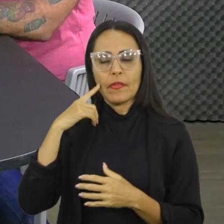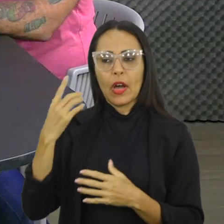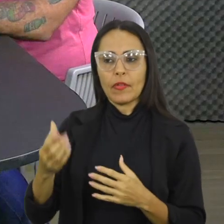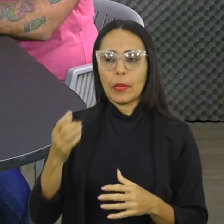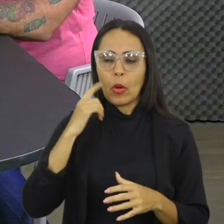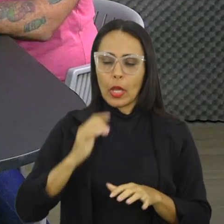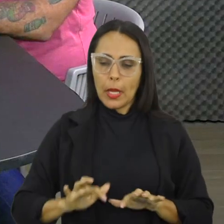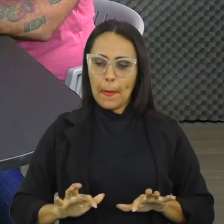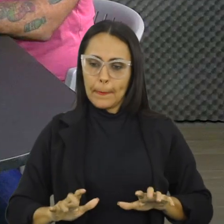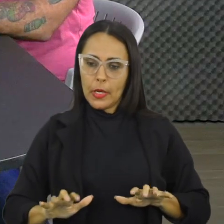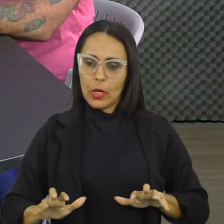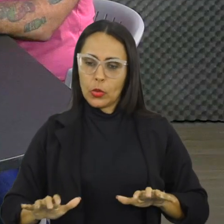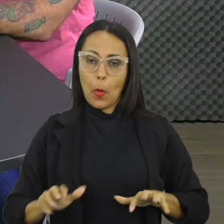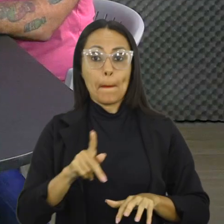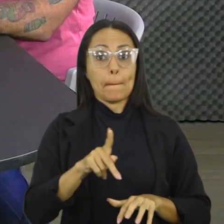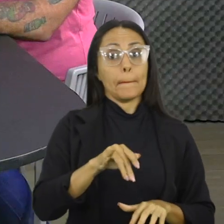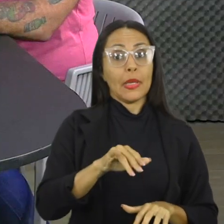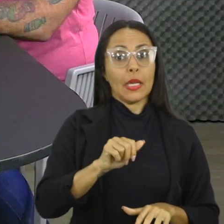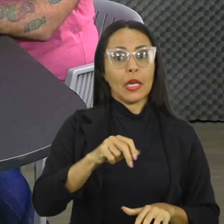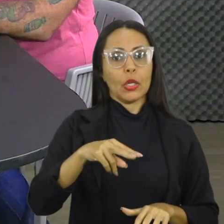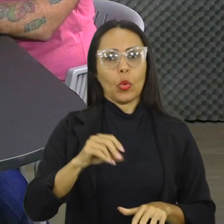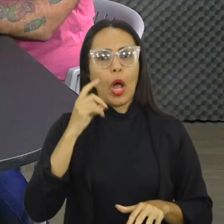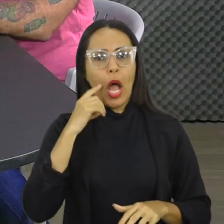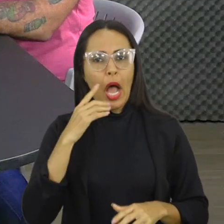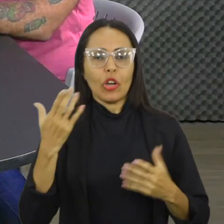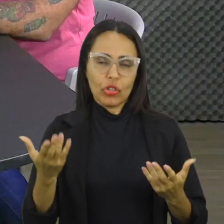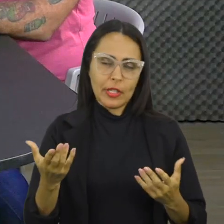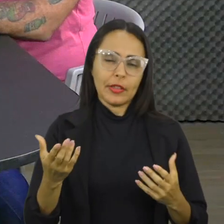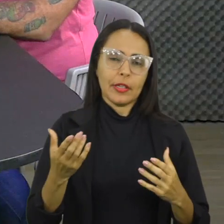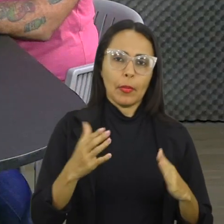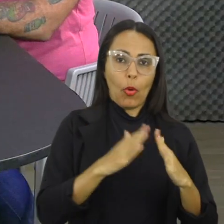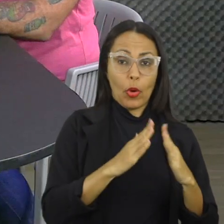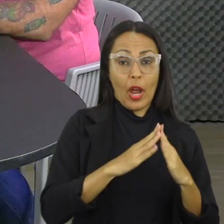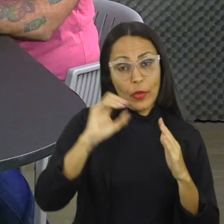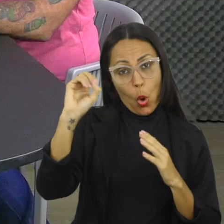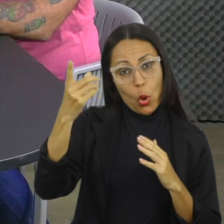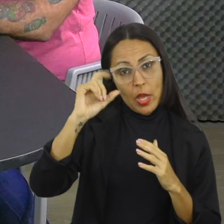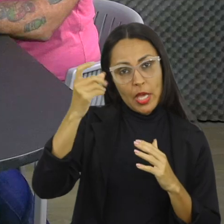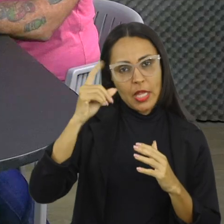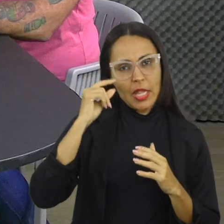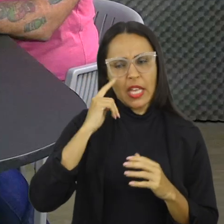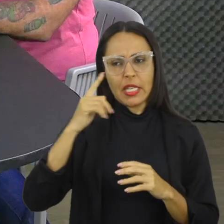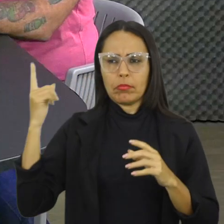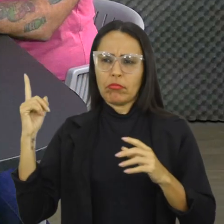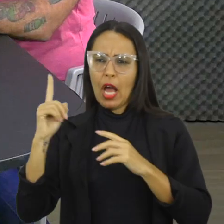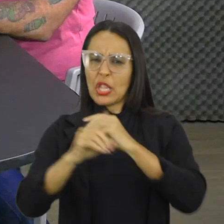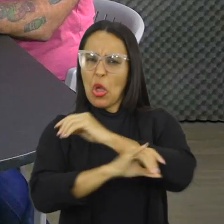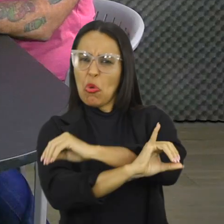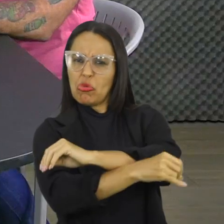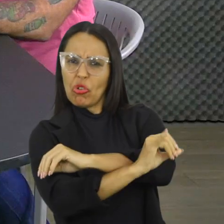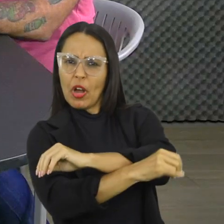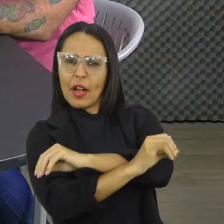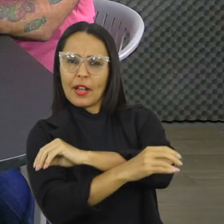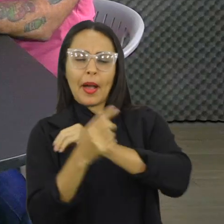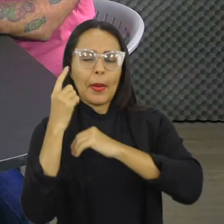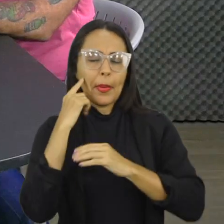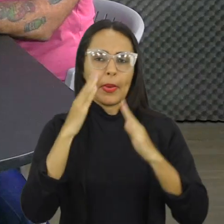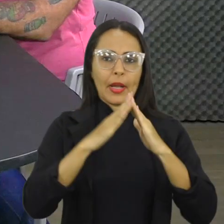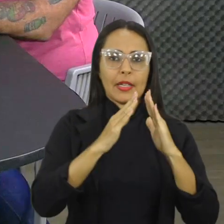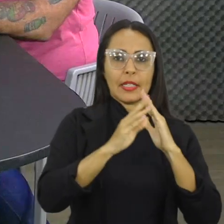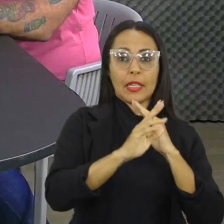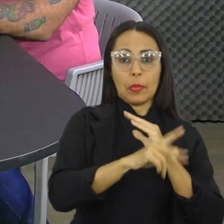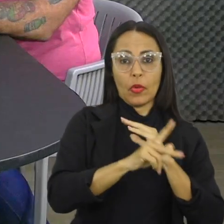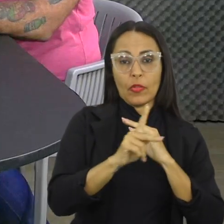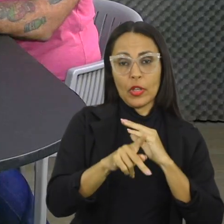a gente ia de ônibus a gente morava em Olinda, em Jardim Atlântico, a gente ia até o Janga, para a casa da professora de piano, que